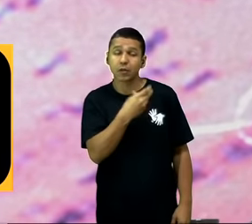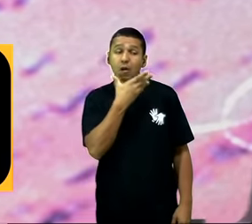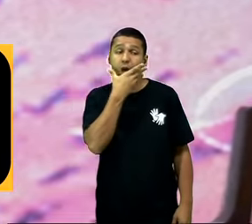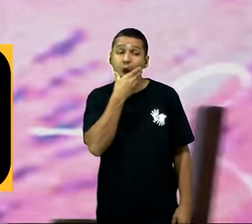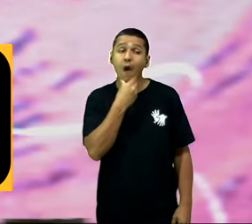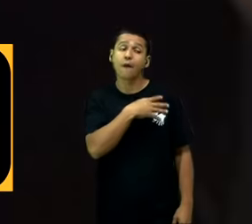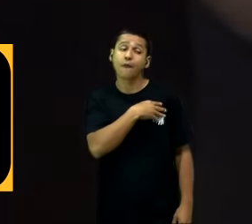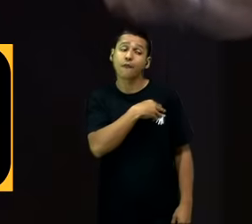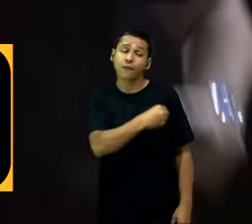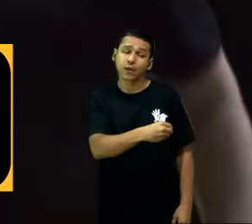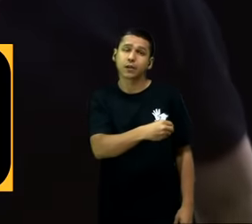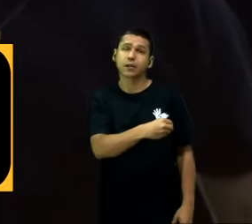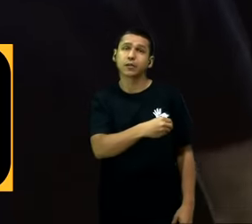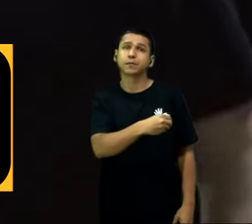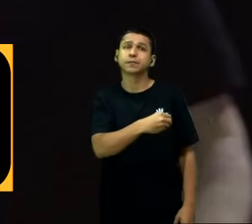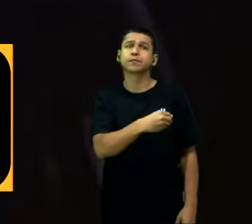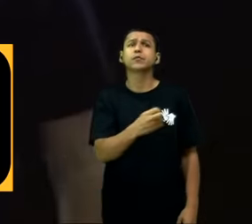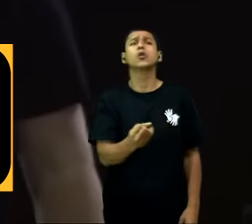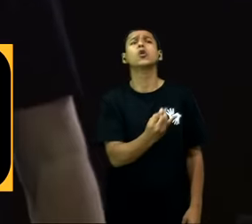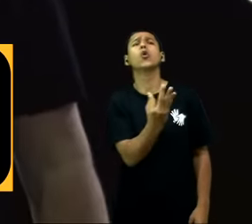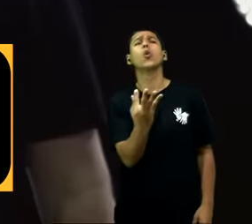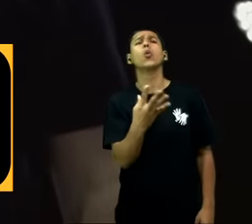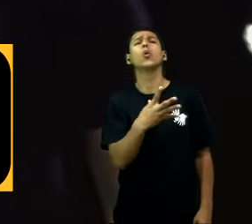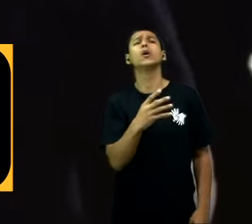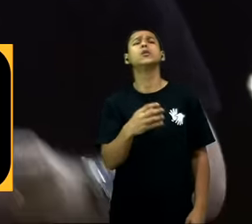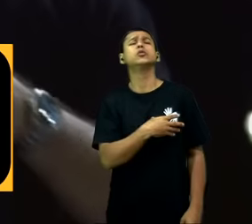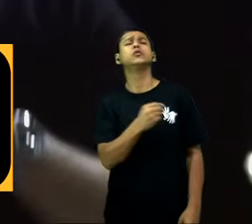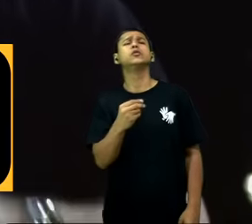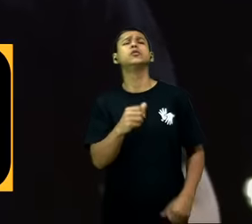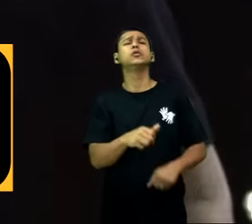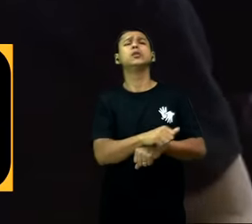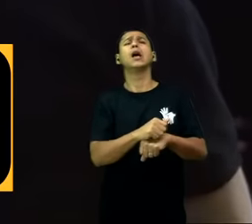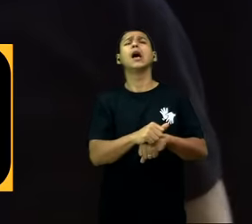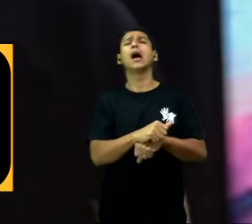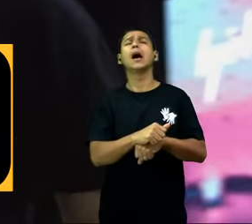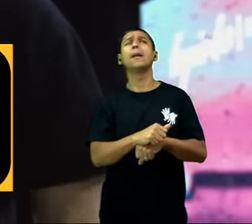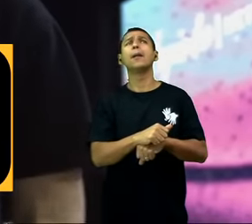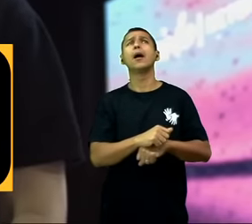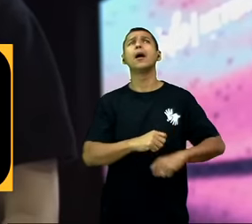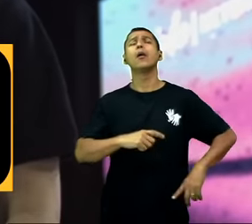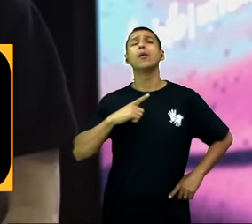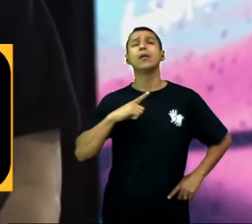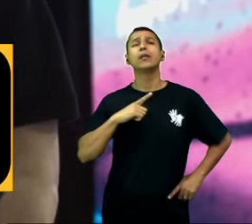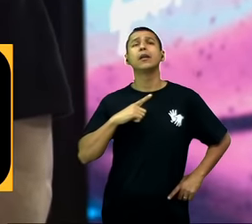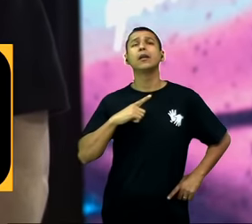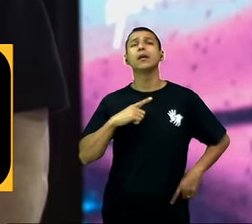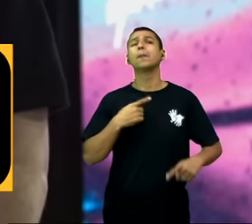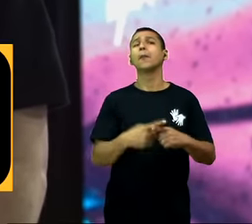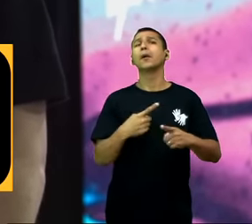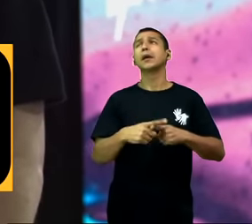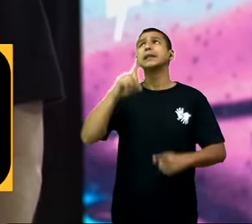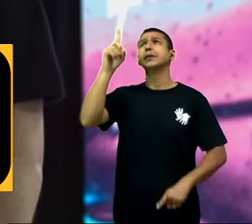O teu, quantos filhos Abraão tem? Por que Deus falou que Abraão só tinha um?